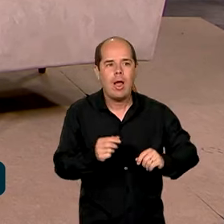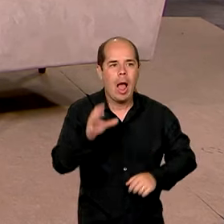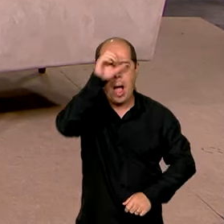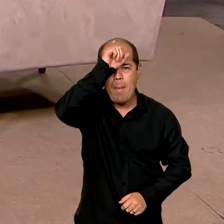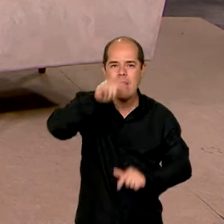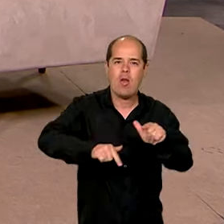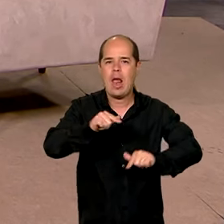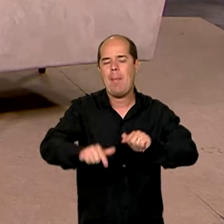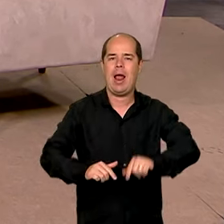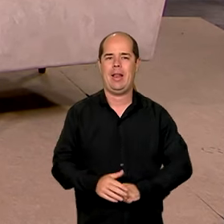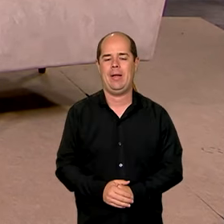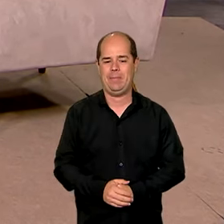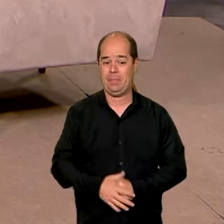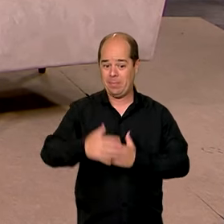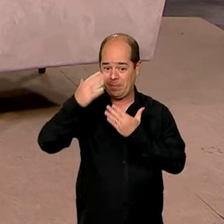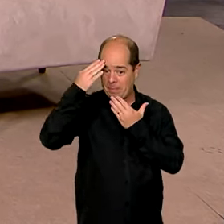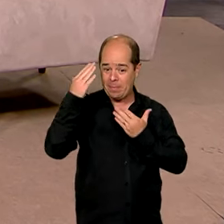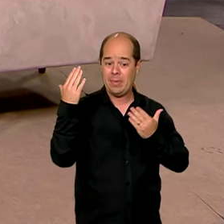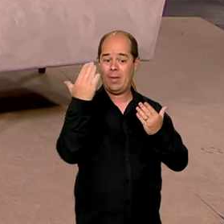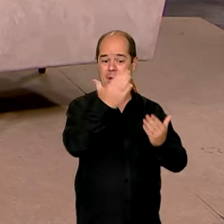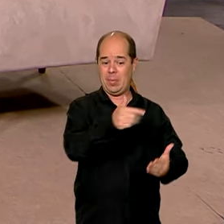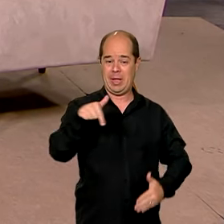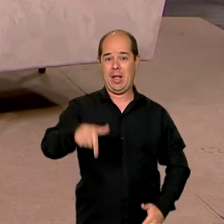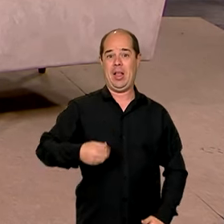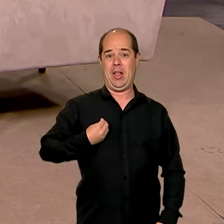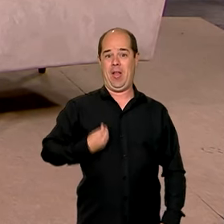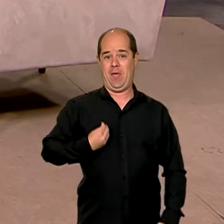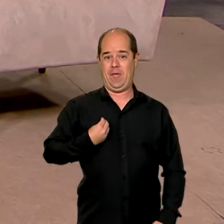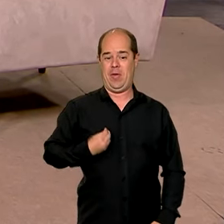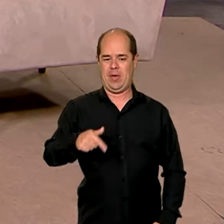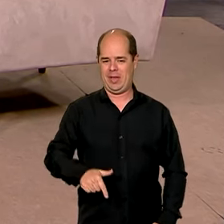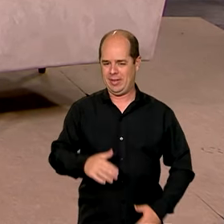Galvão, do CNPq, muito obrigada pela sua presença aqui no Brasil em Dia. Obrigado pela oportunidade.